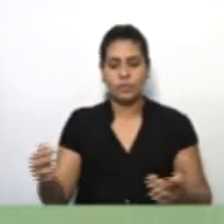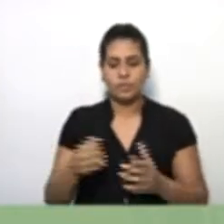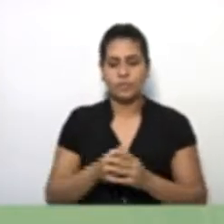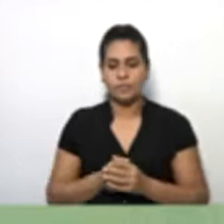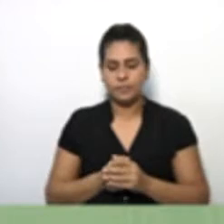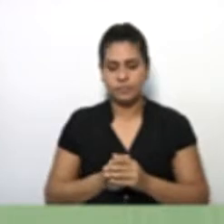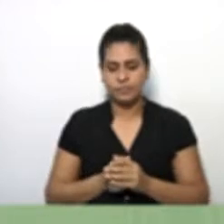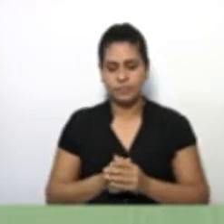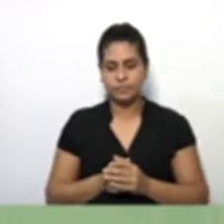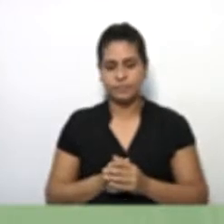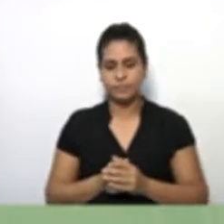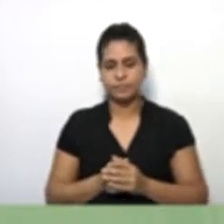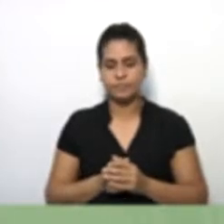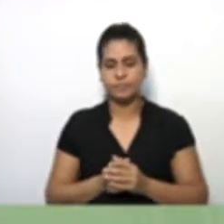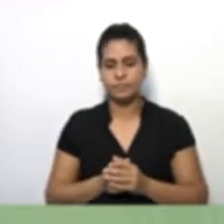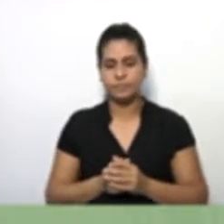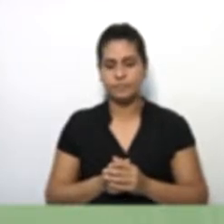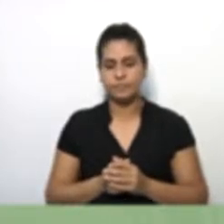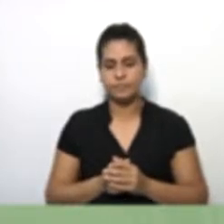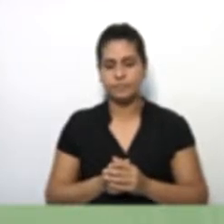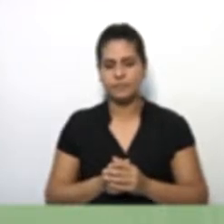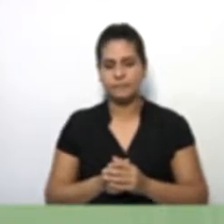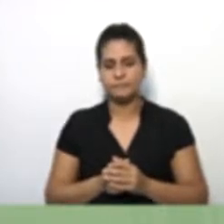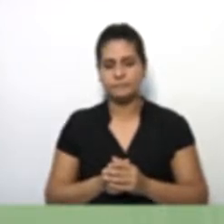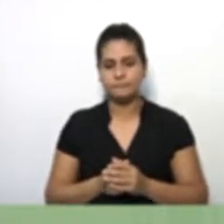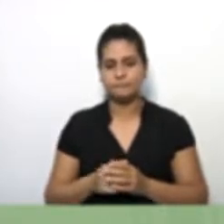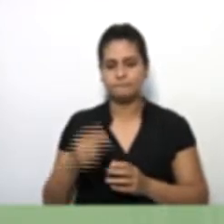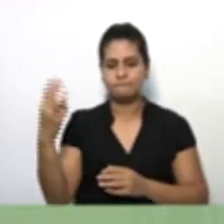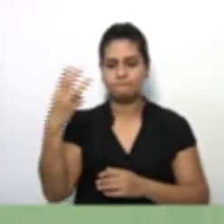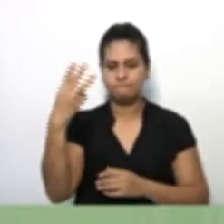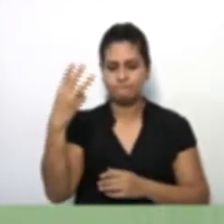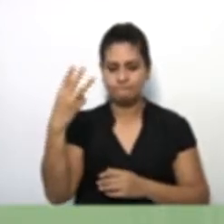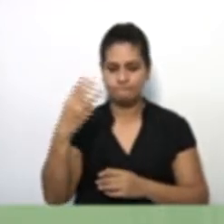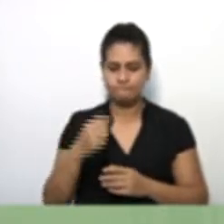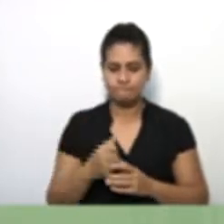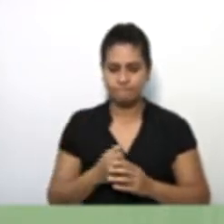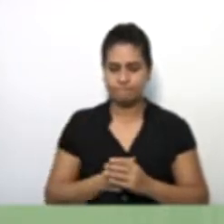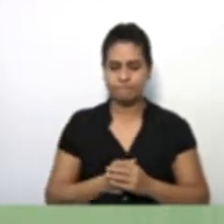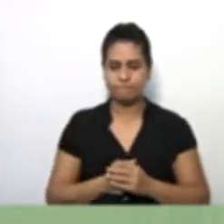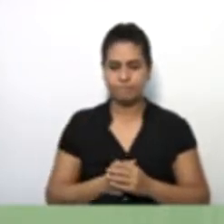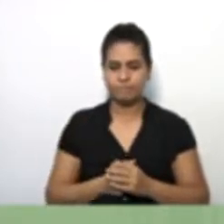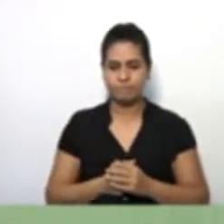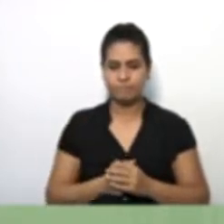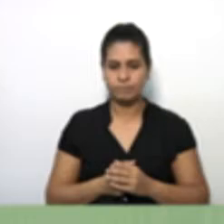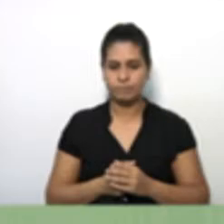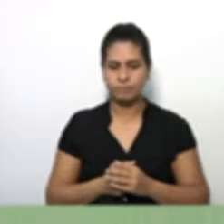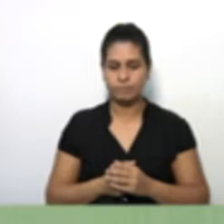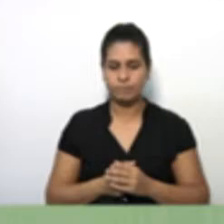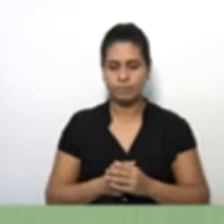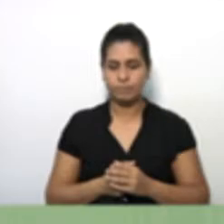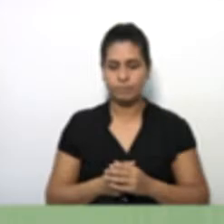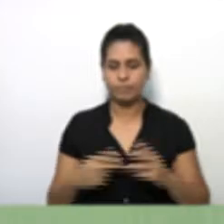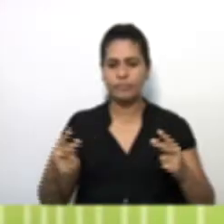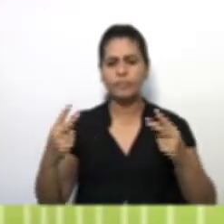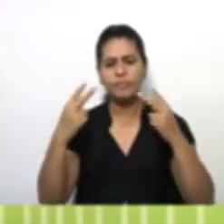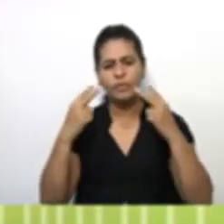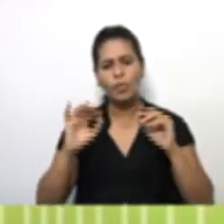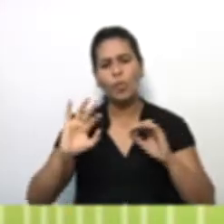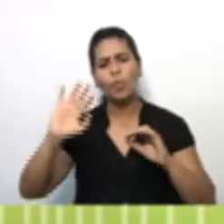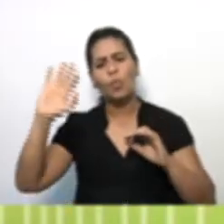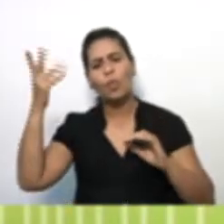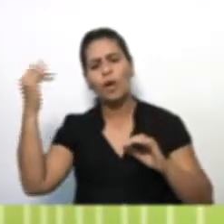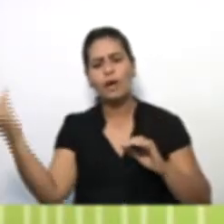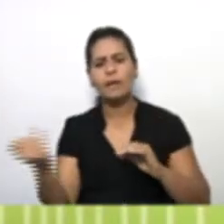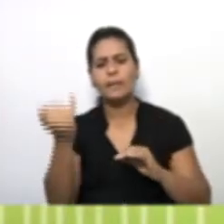feito, alcançando o resultado futuro. Muito bom. Questão 3, outra questão aí subjetiva. Volta aqui para mim. Qual